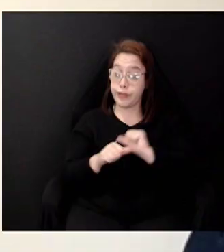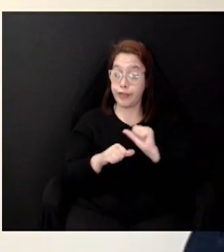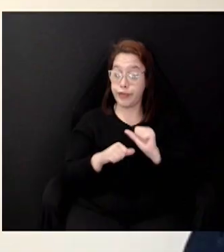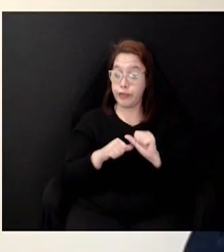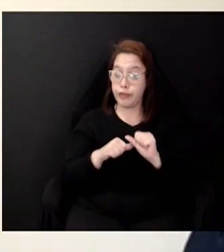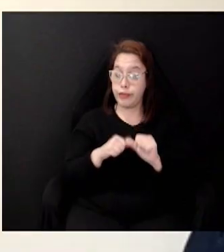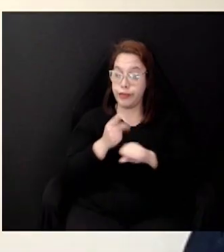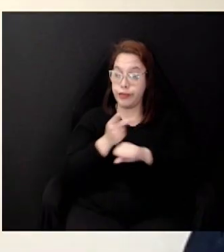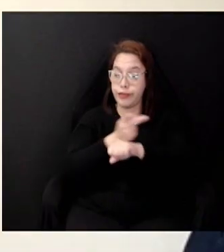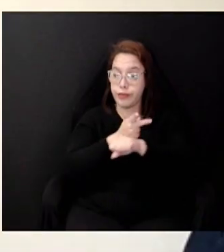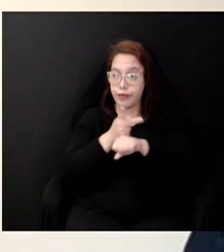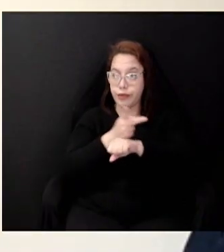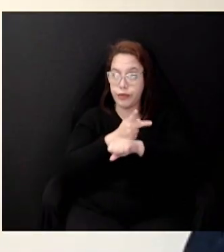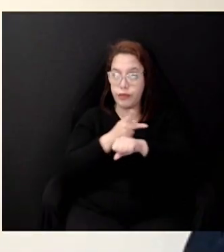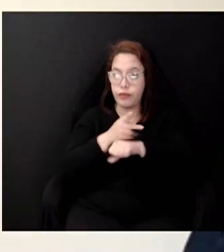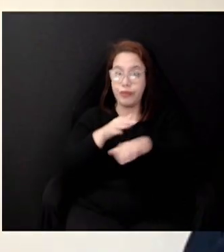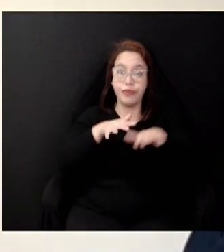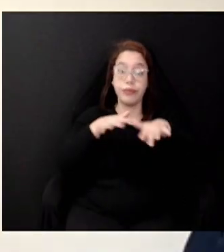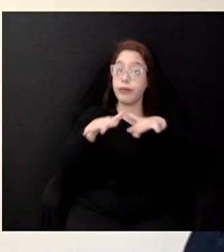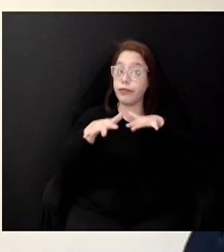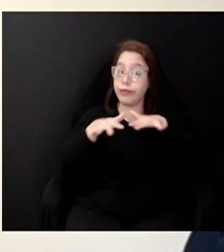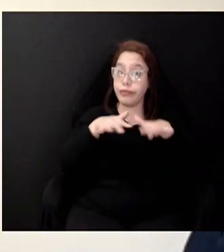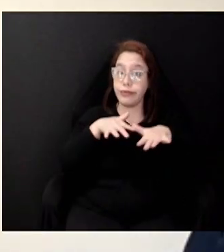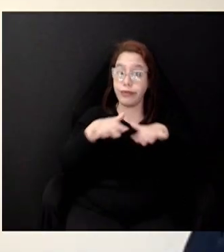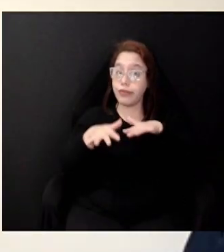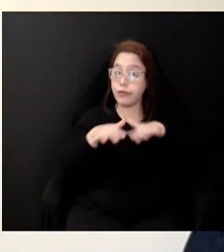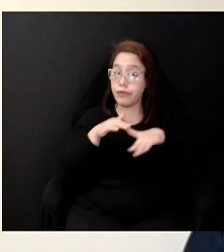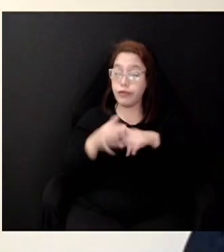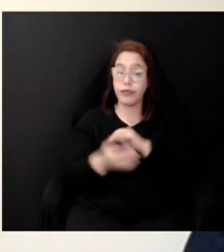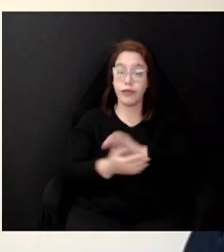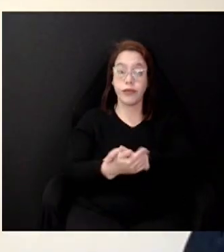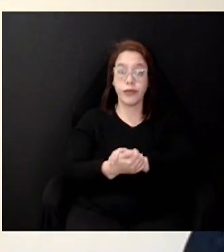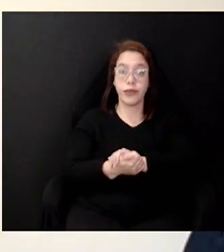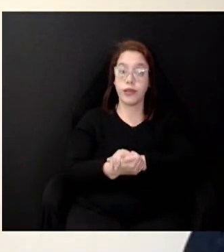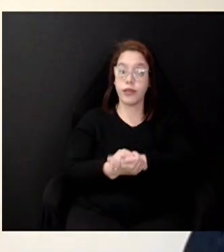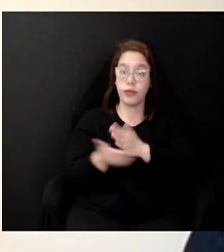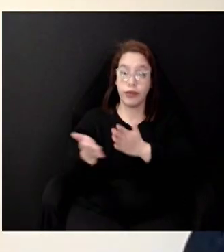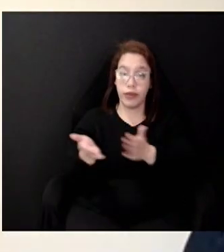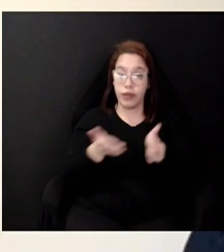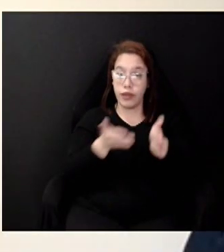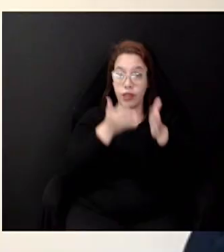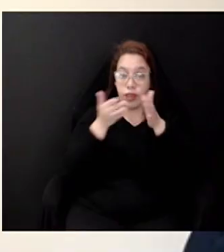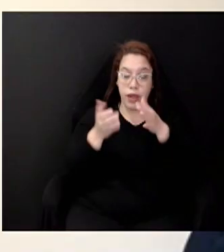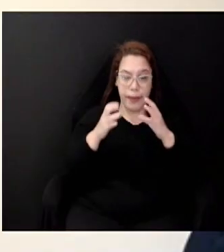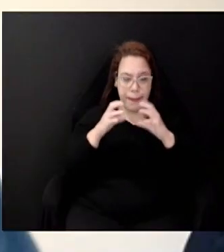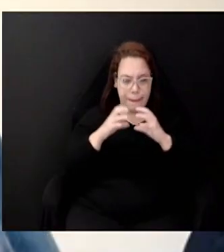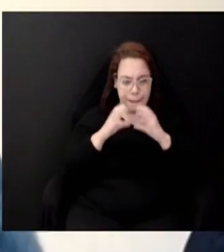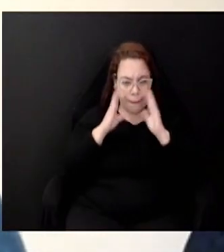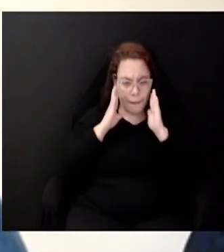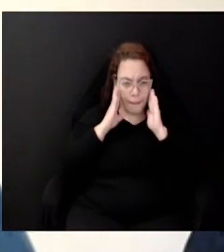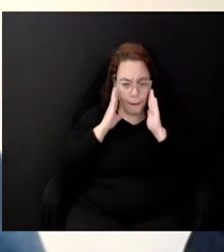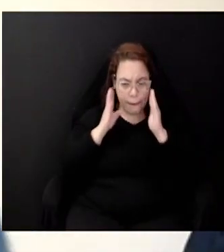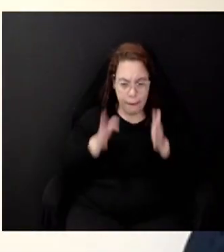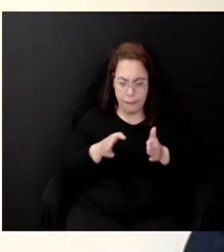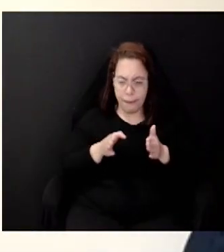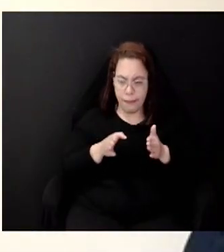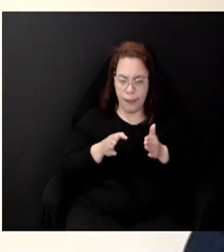buscando momentos que propiciem essa concentração,